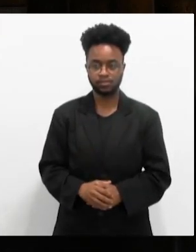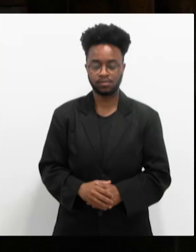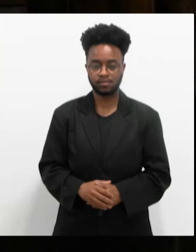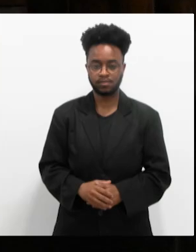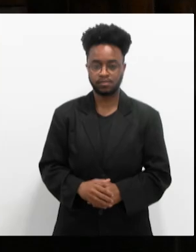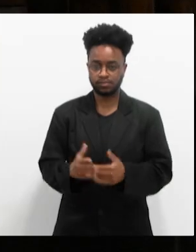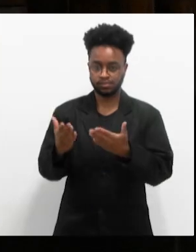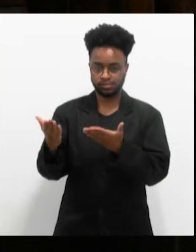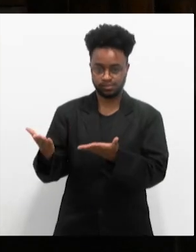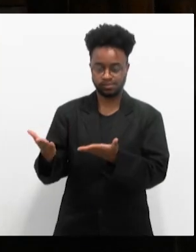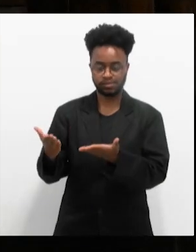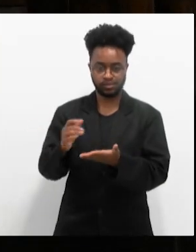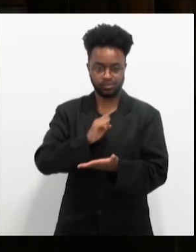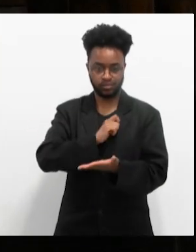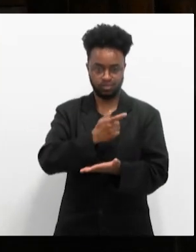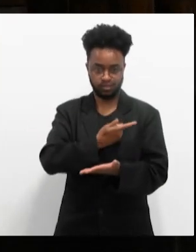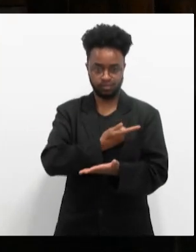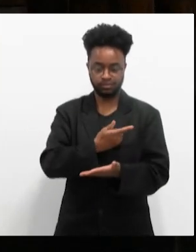digno gonçalense,